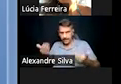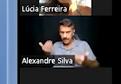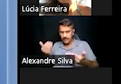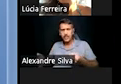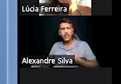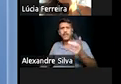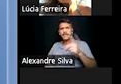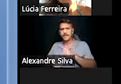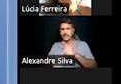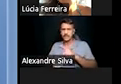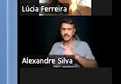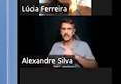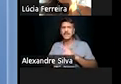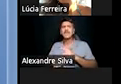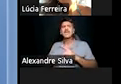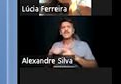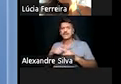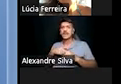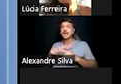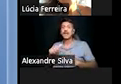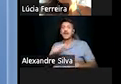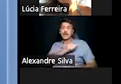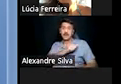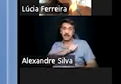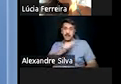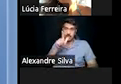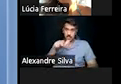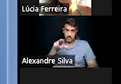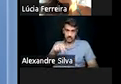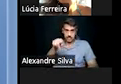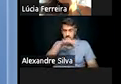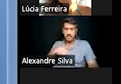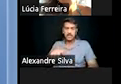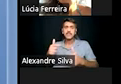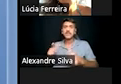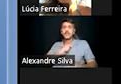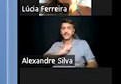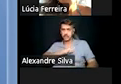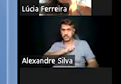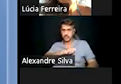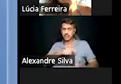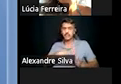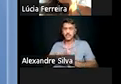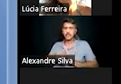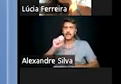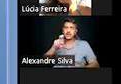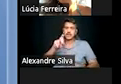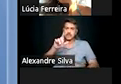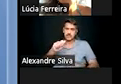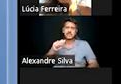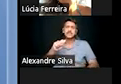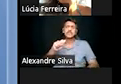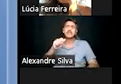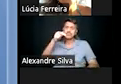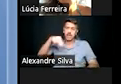rocha. Então, aqui estão os nossos alunos. Nós fizemos o trabalho com um fiscal da Agência Nacional de Mineração e com